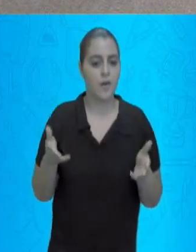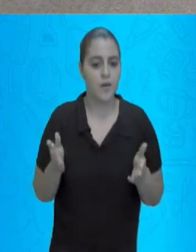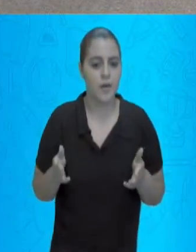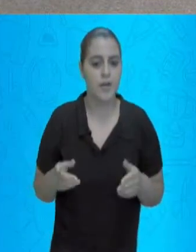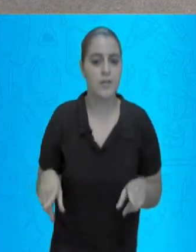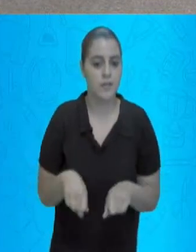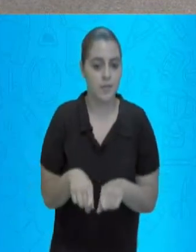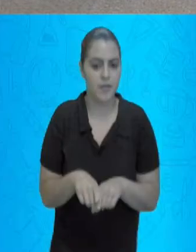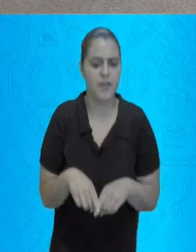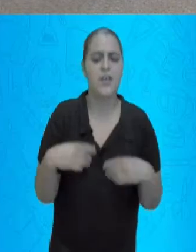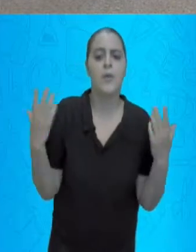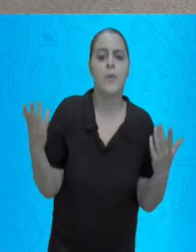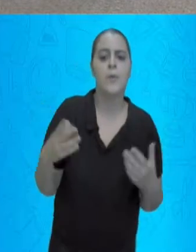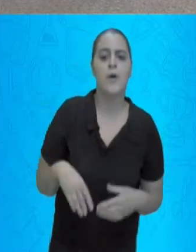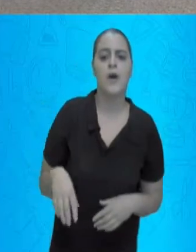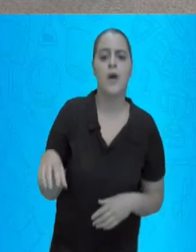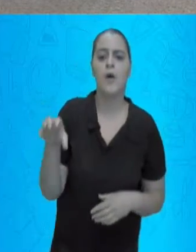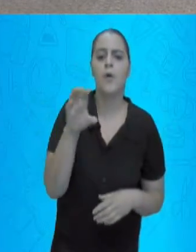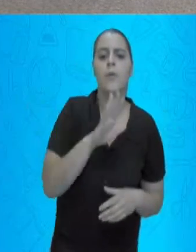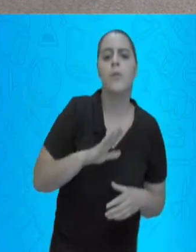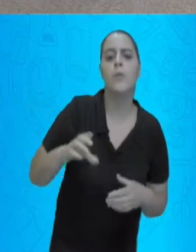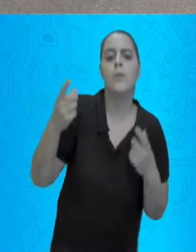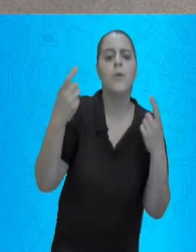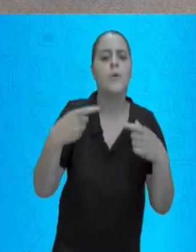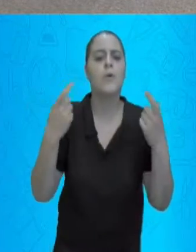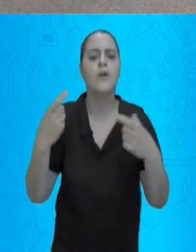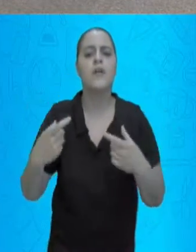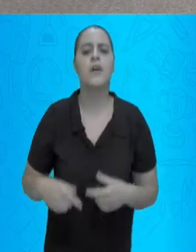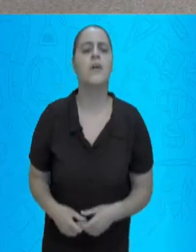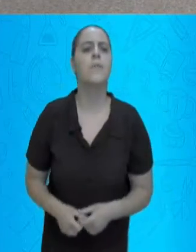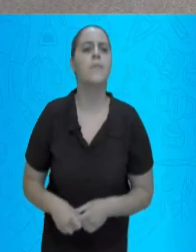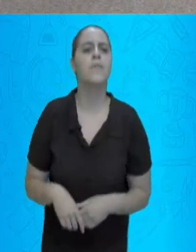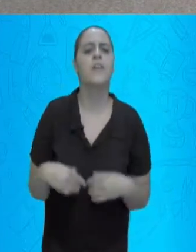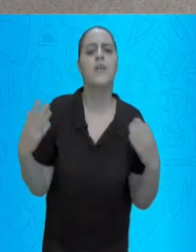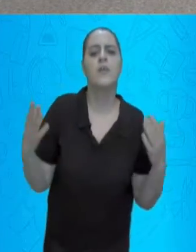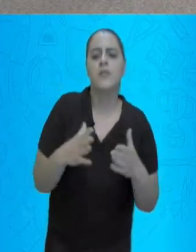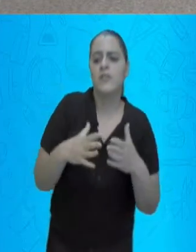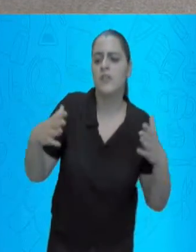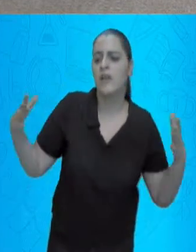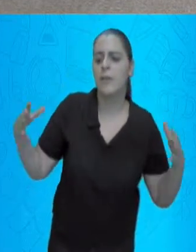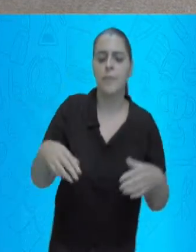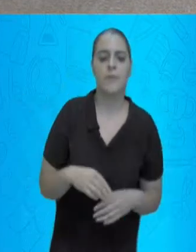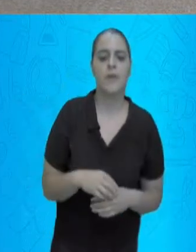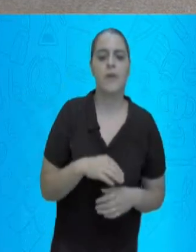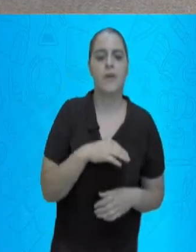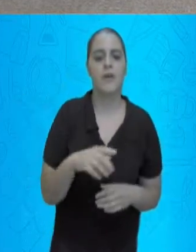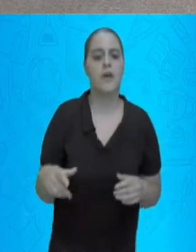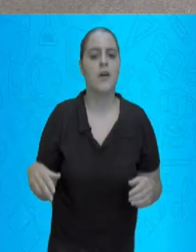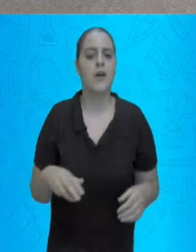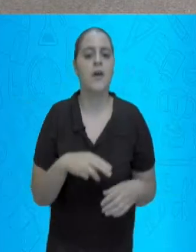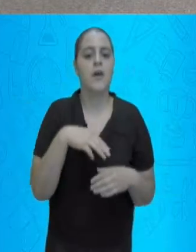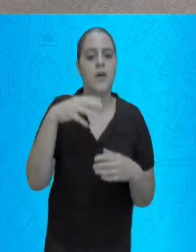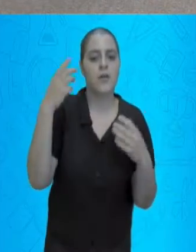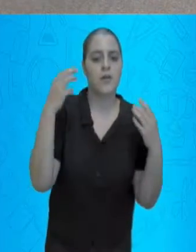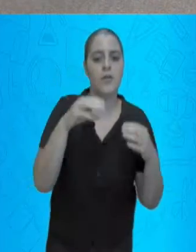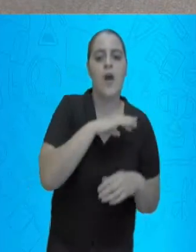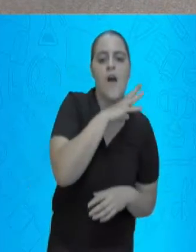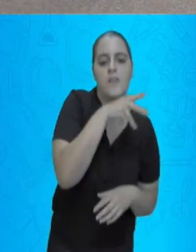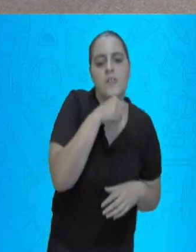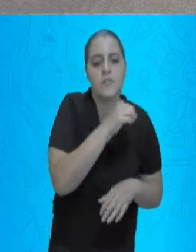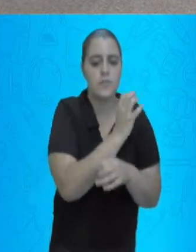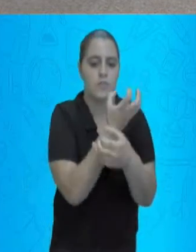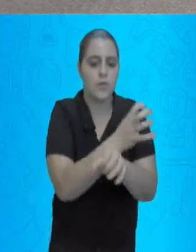que região ela existiu? E o tamanho dos seres fossilizados? Então, pelo tamanho do